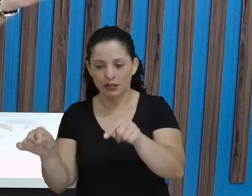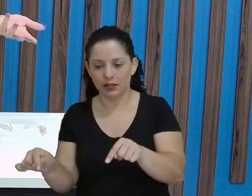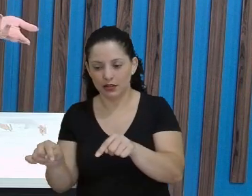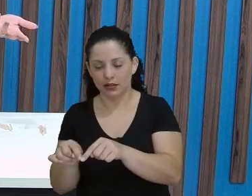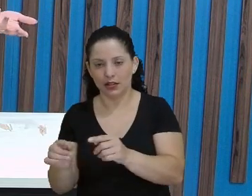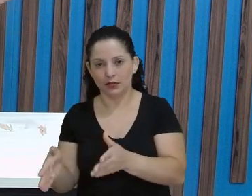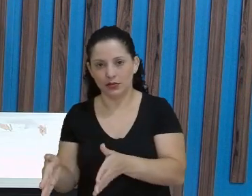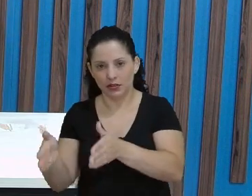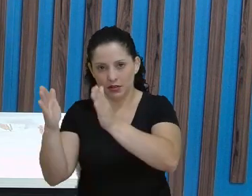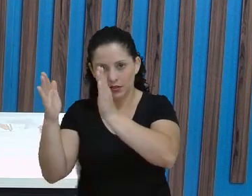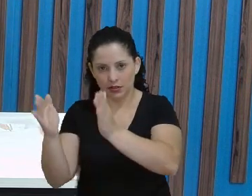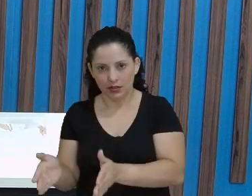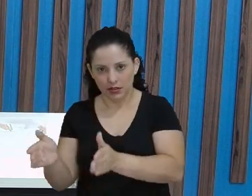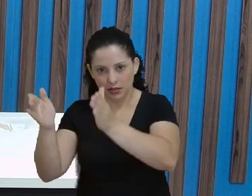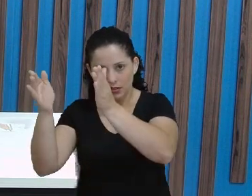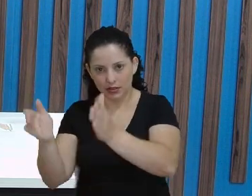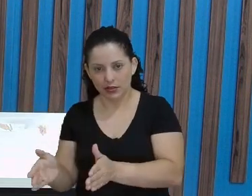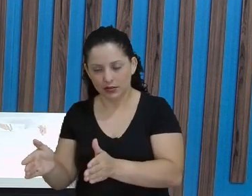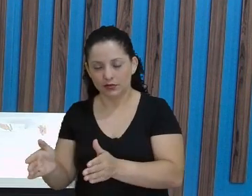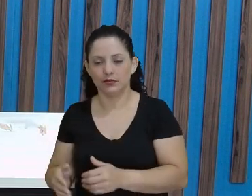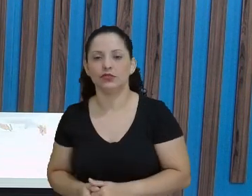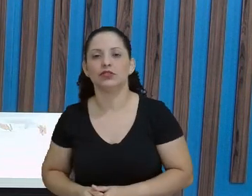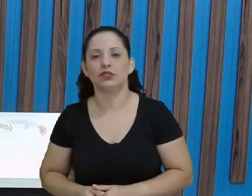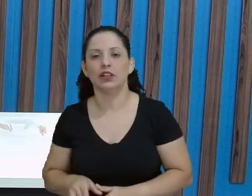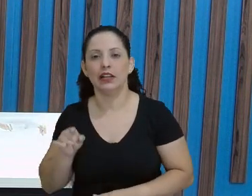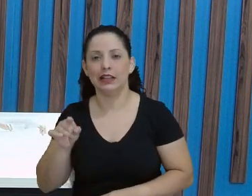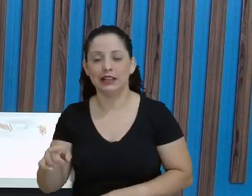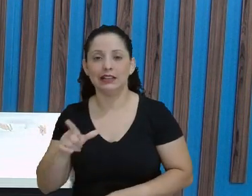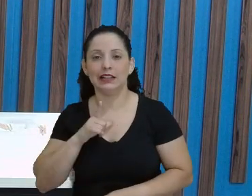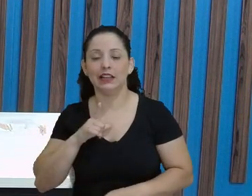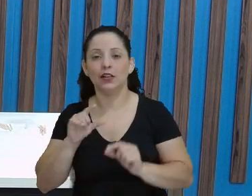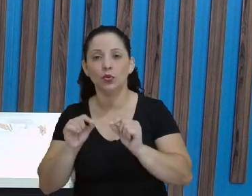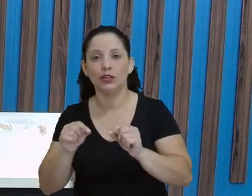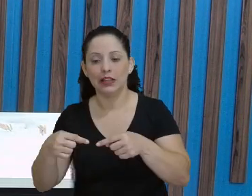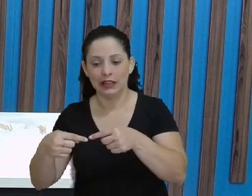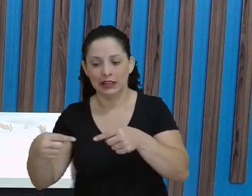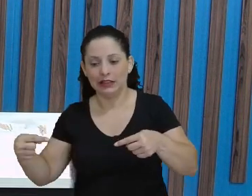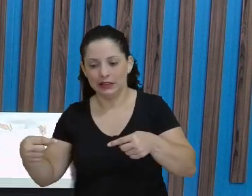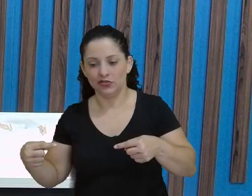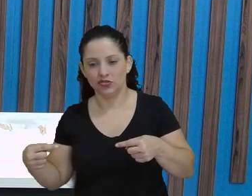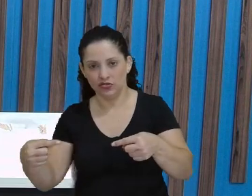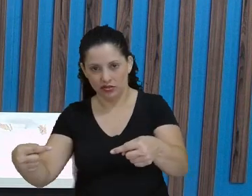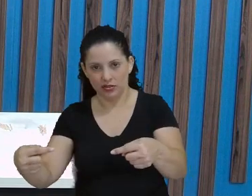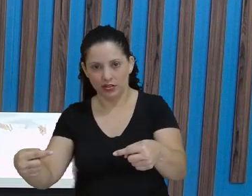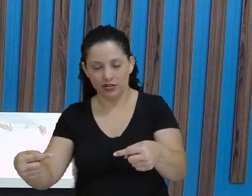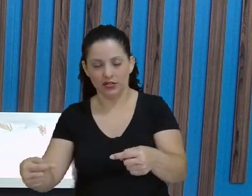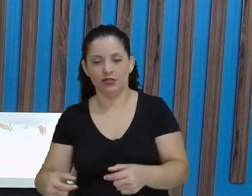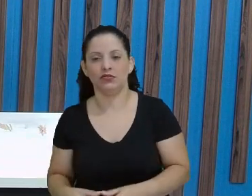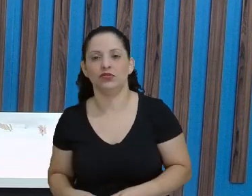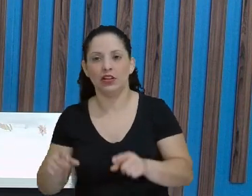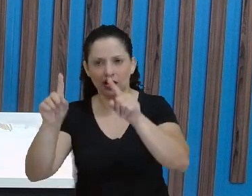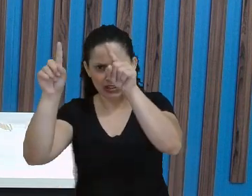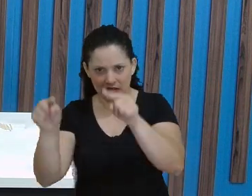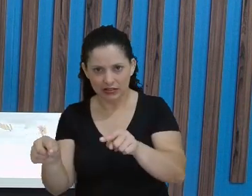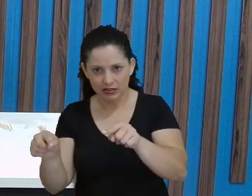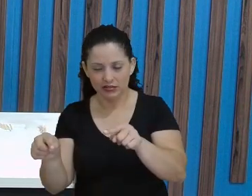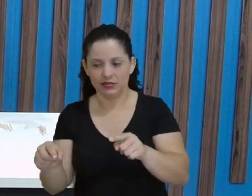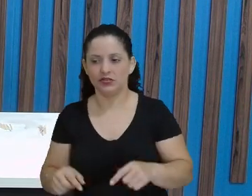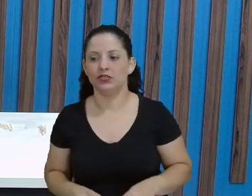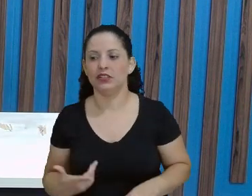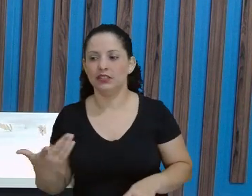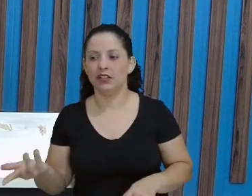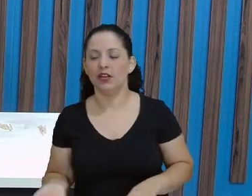não redondos, porque possuem no seu contorno linhas retas. Então, eu posso separar aqui